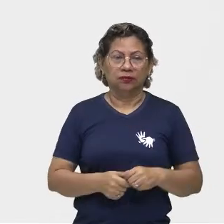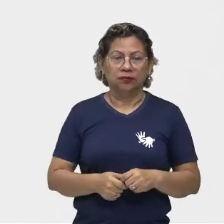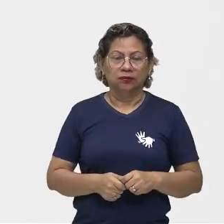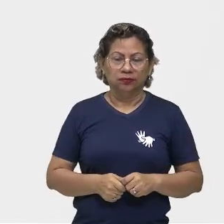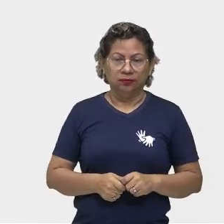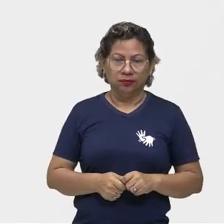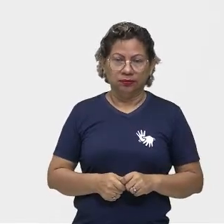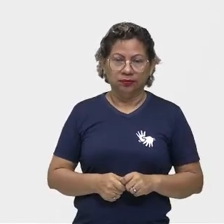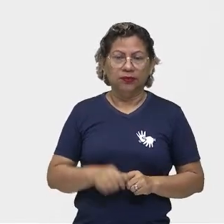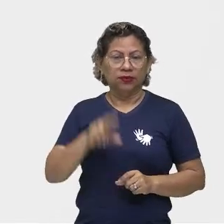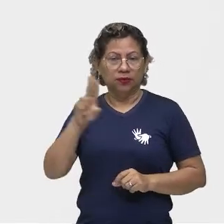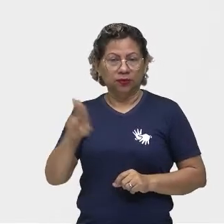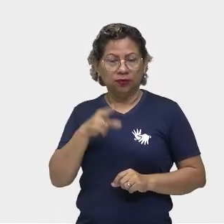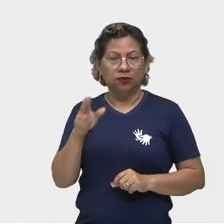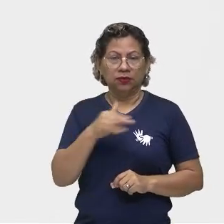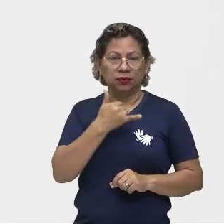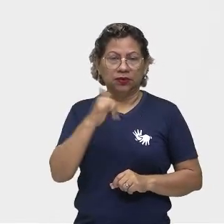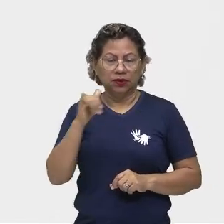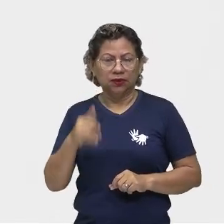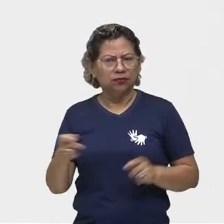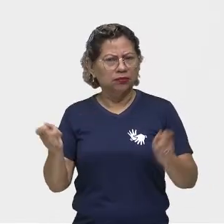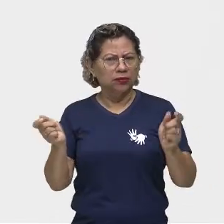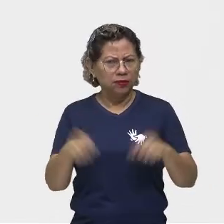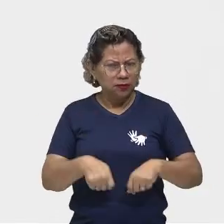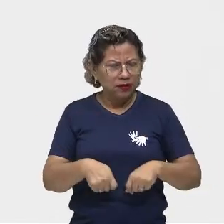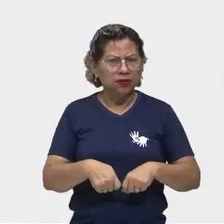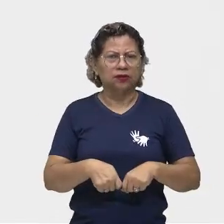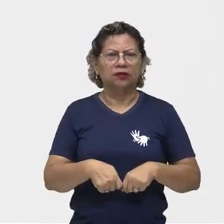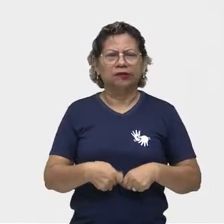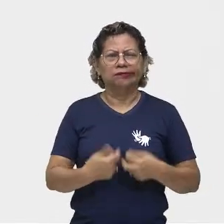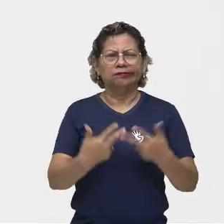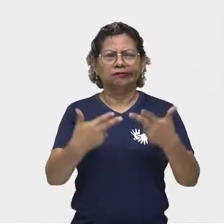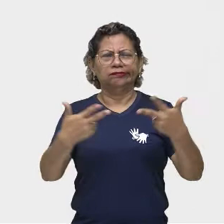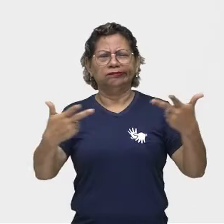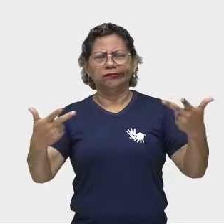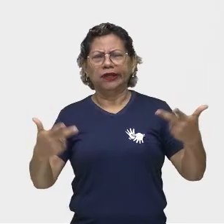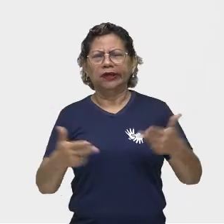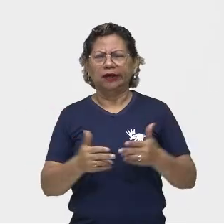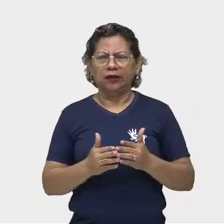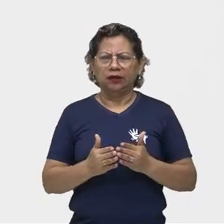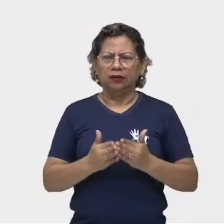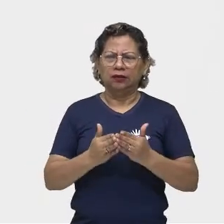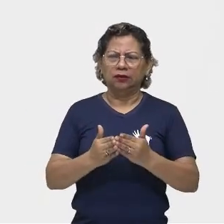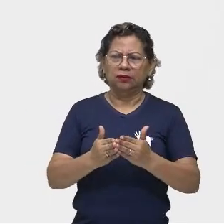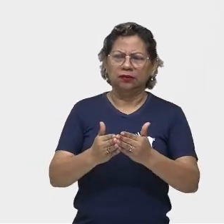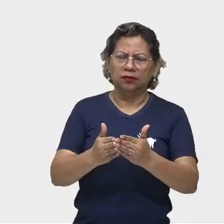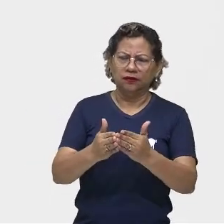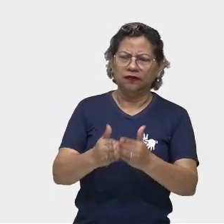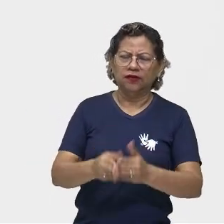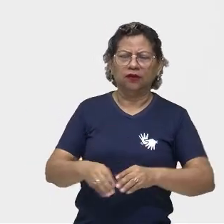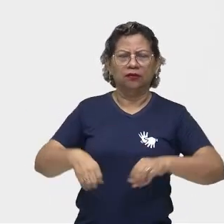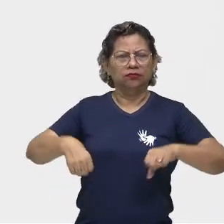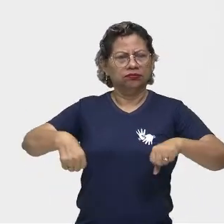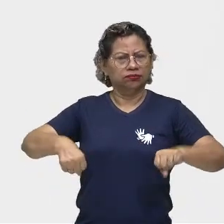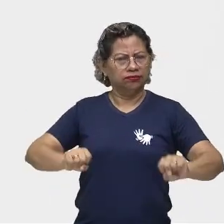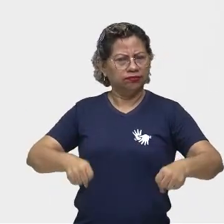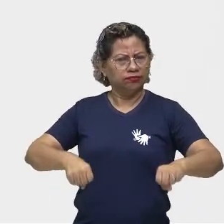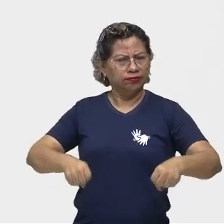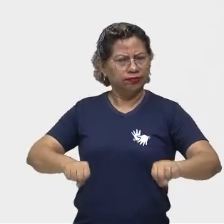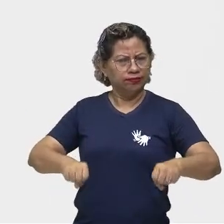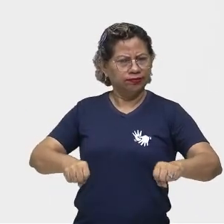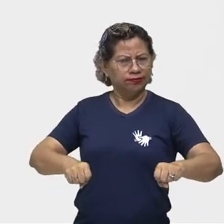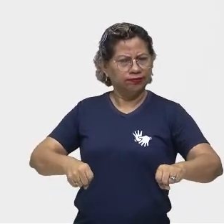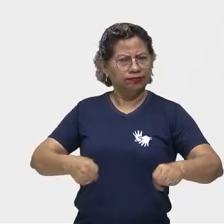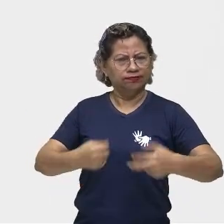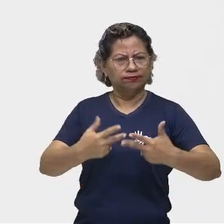da energia, é possível colocar navios, comboios, motos e carros em movimento, fazer funcionar